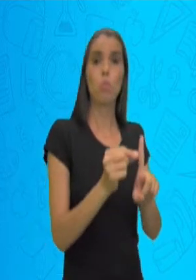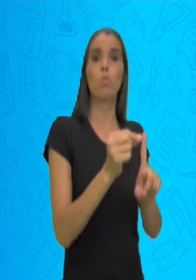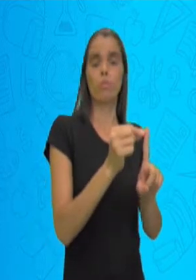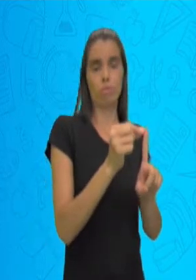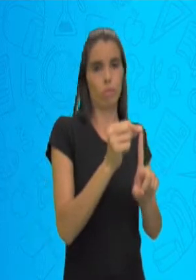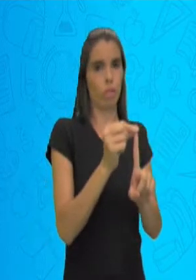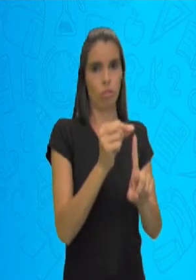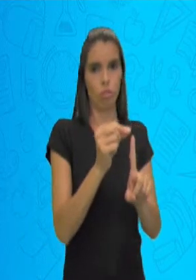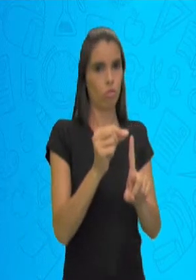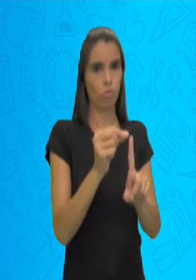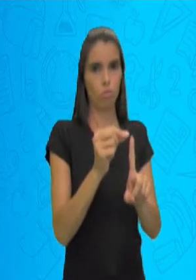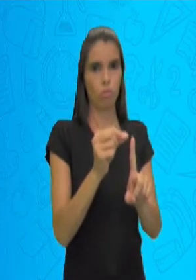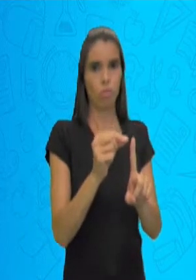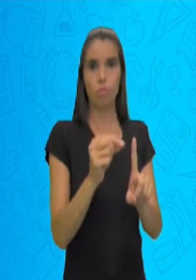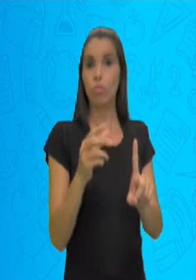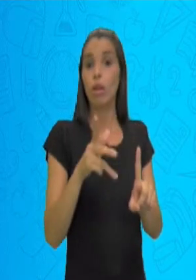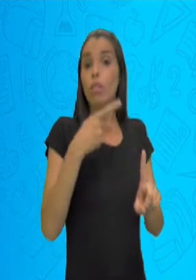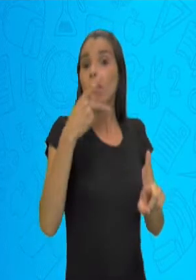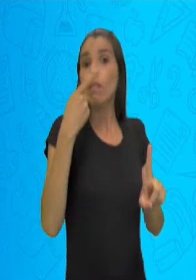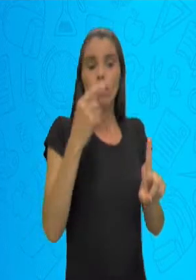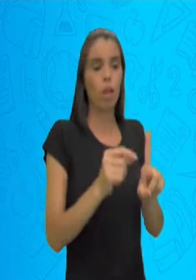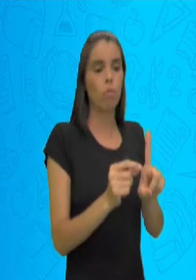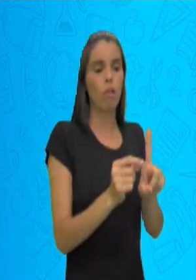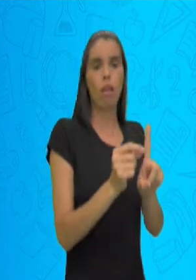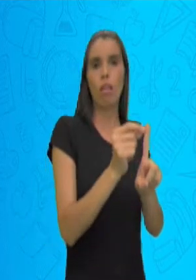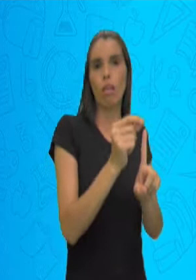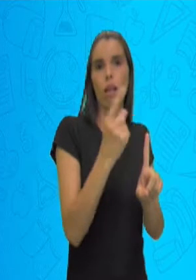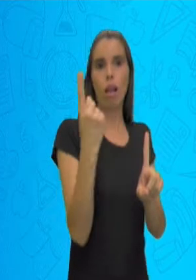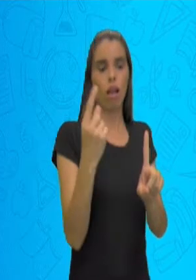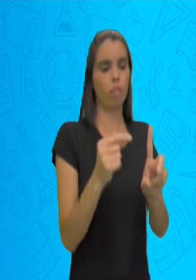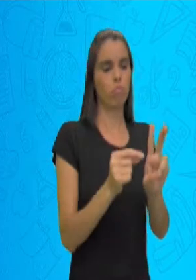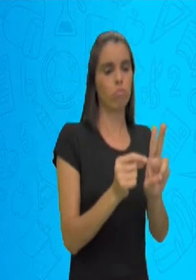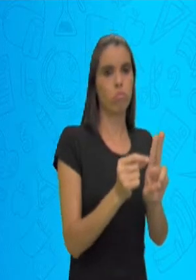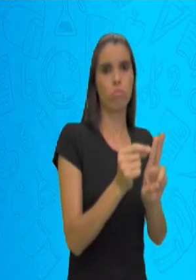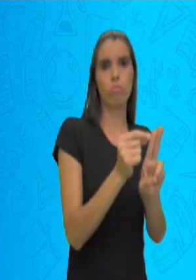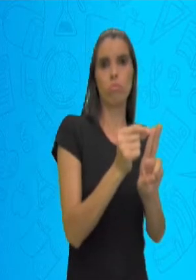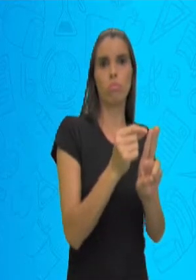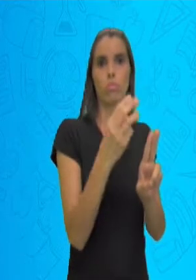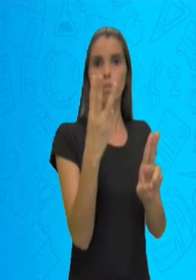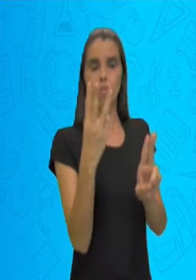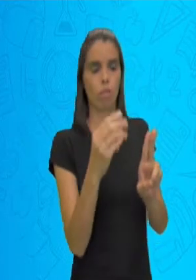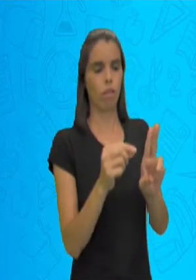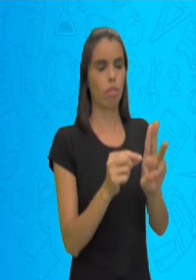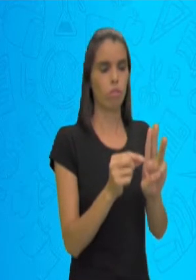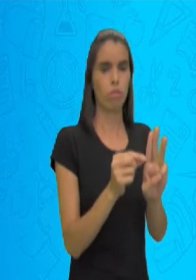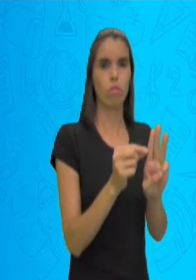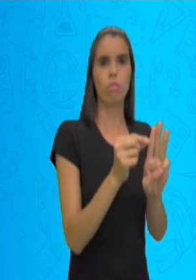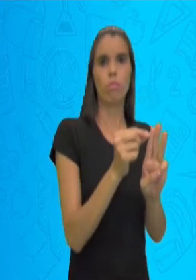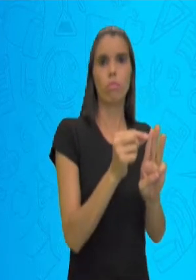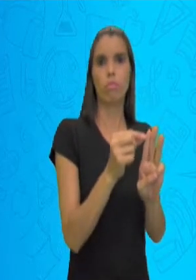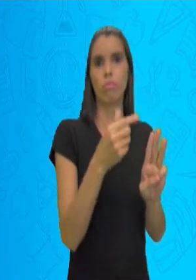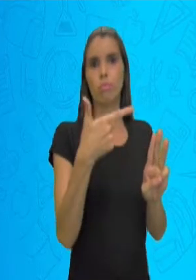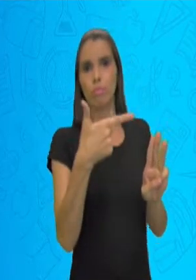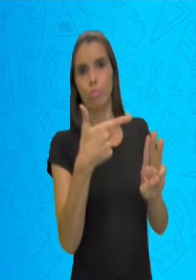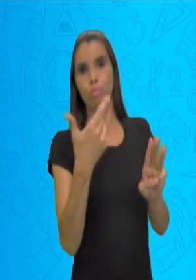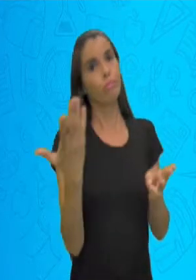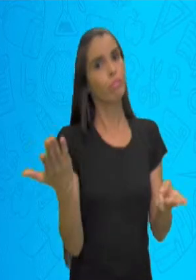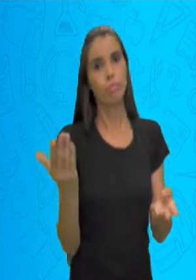centenas, 2 dezenas e 6 unidades. A gente não fala assim, a gente lê o número